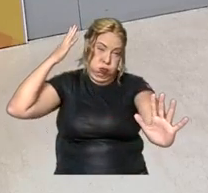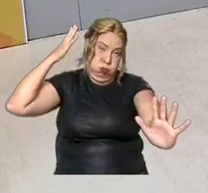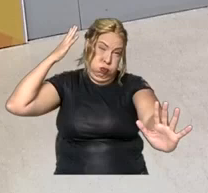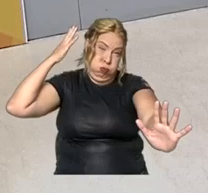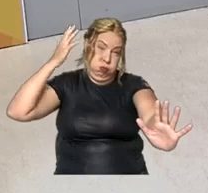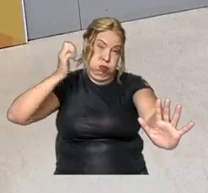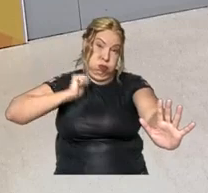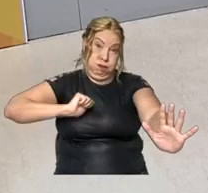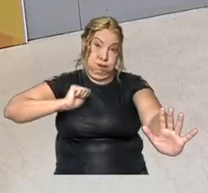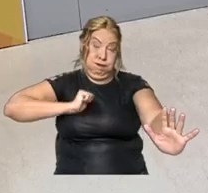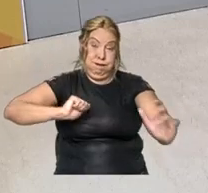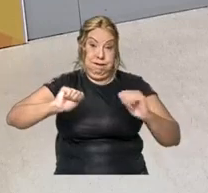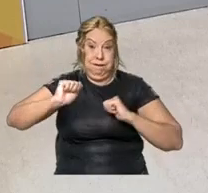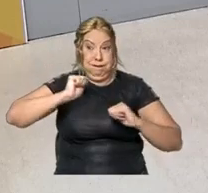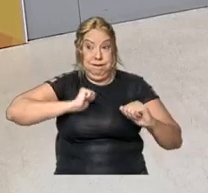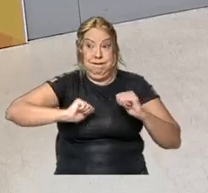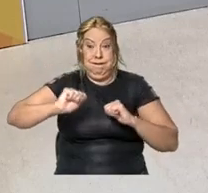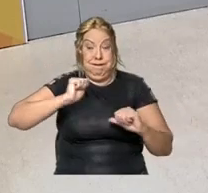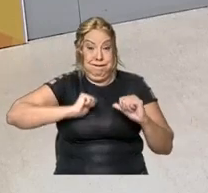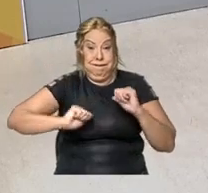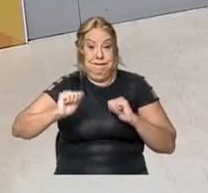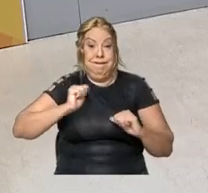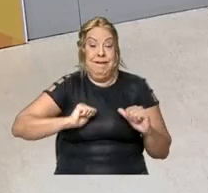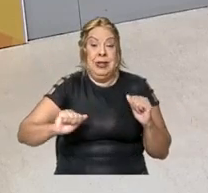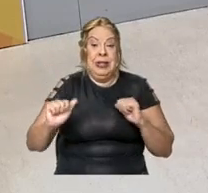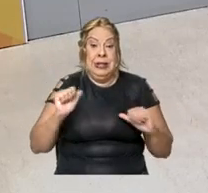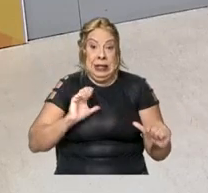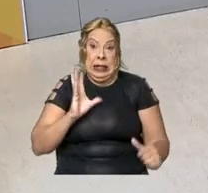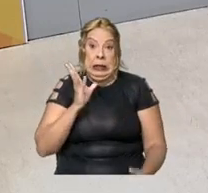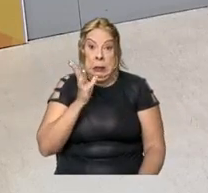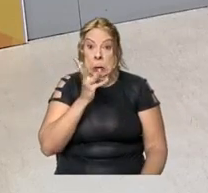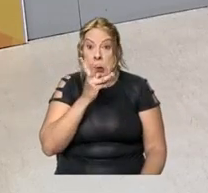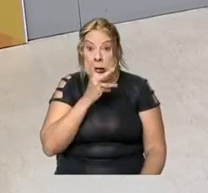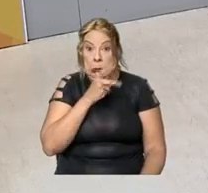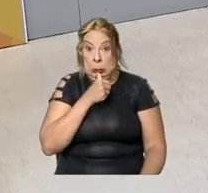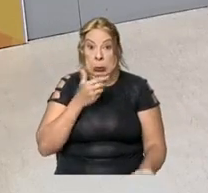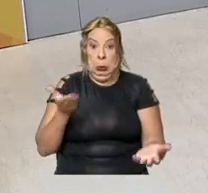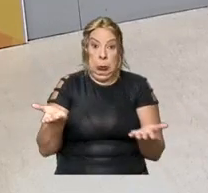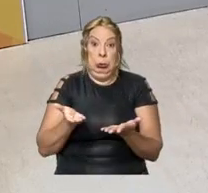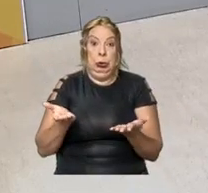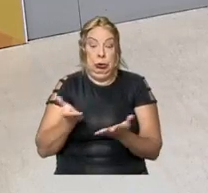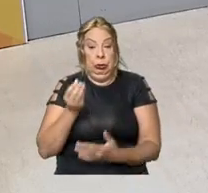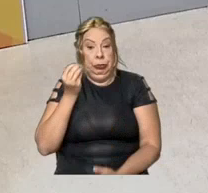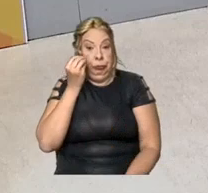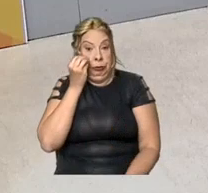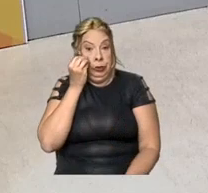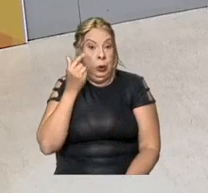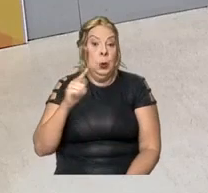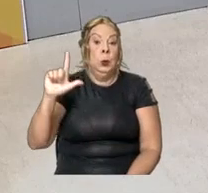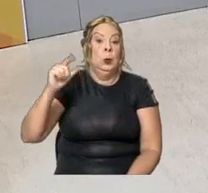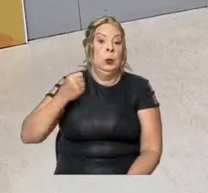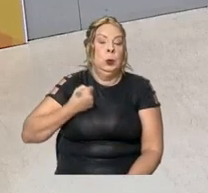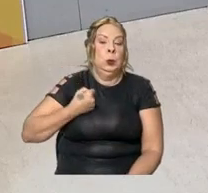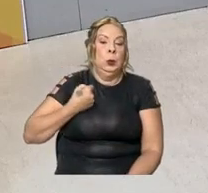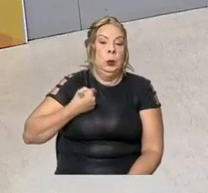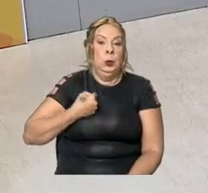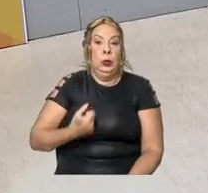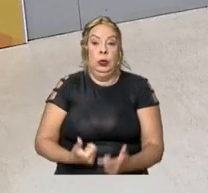esperando a bolinha decisiva aqui. Tá demorando, mas vai sair, uma hora sai. Viu, gente? Olha aí, chamando bola